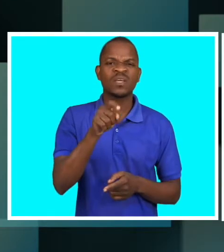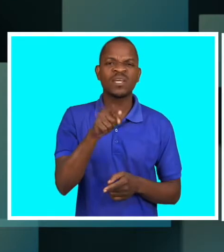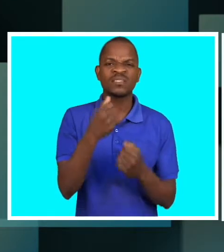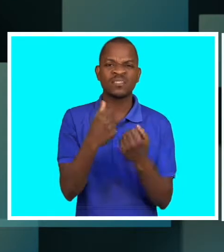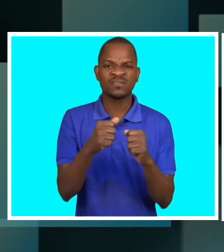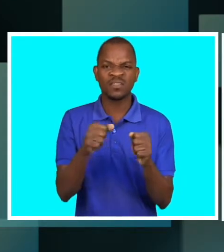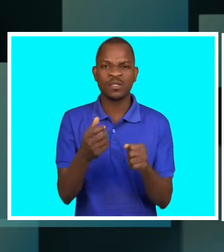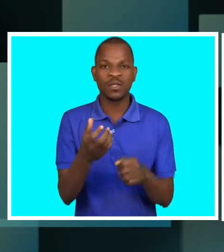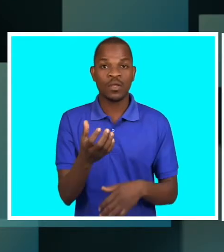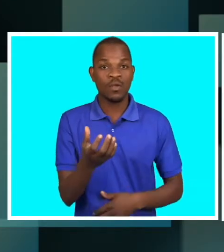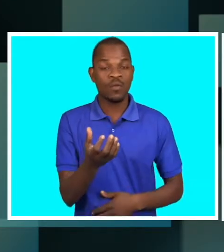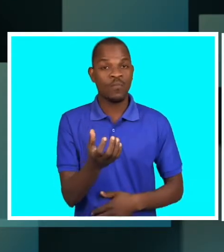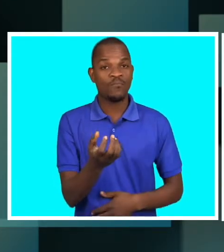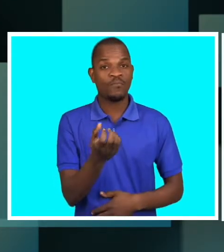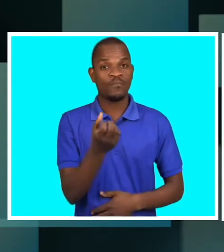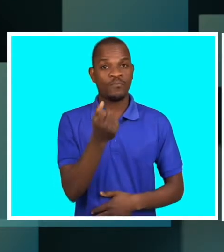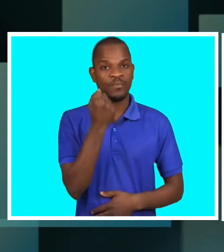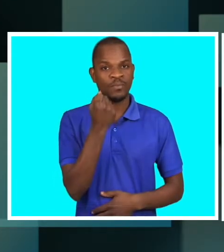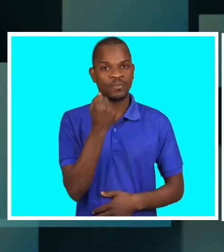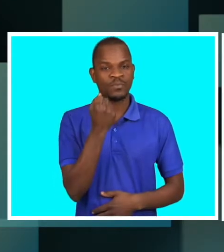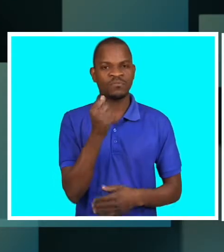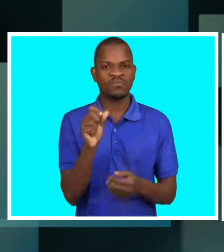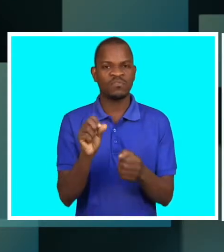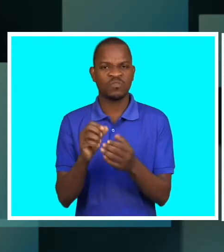Sim, sim. E com essa atividade consegue